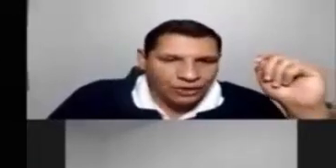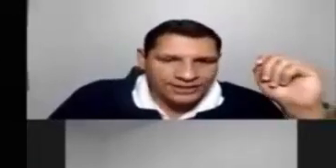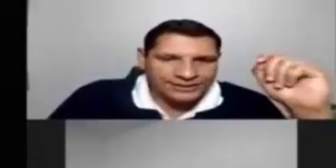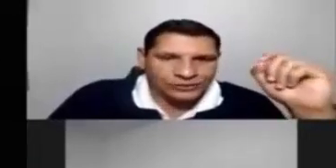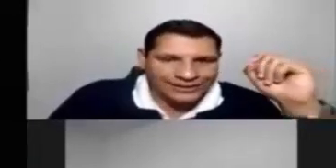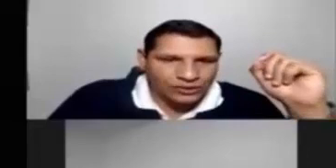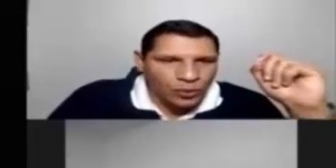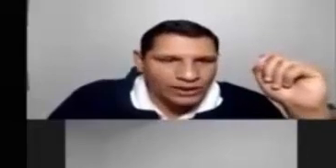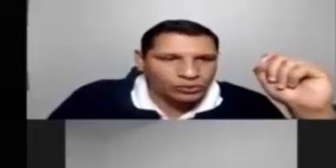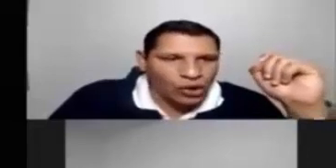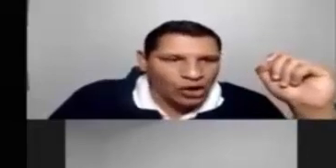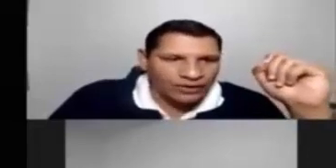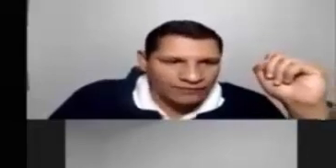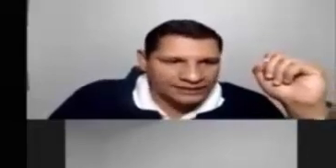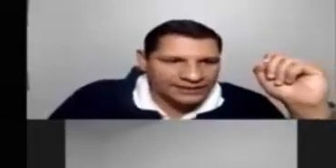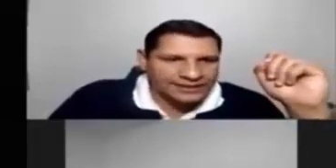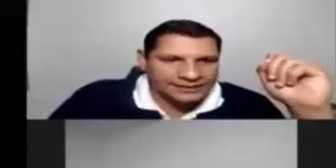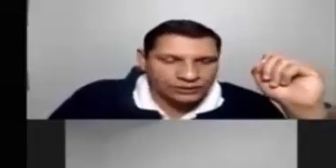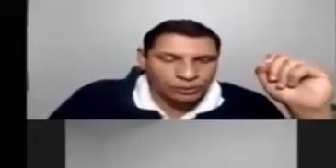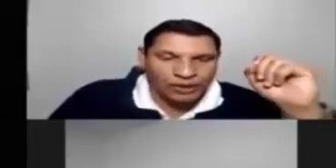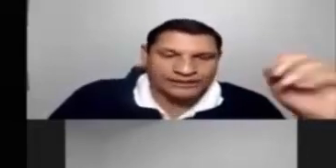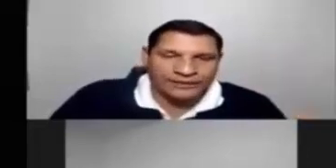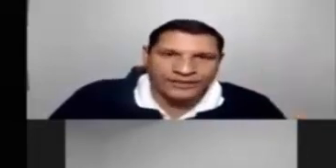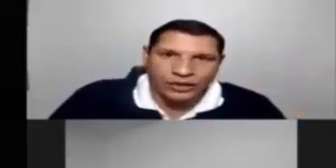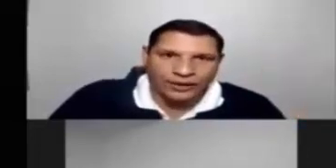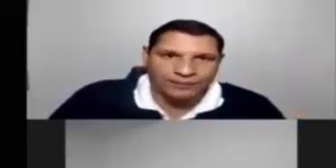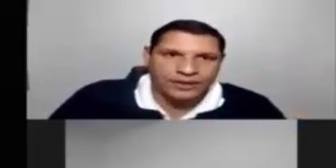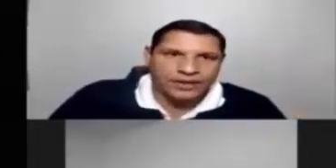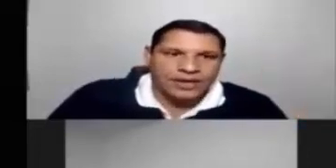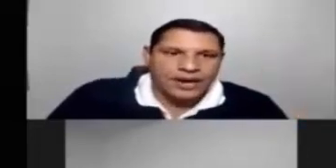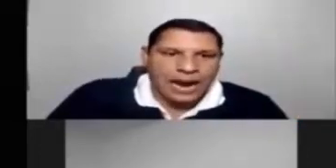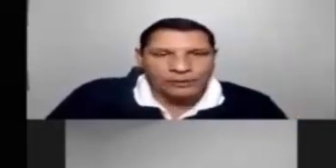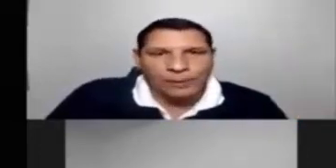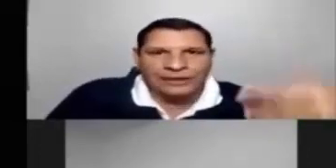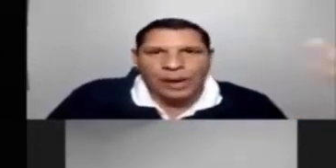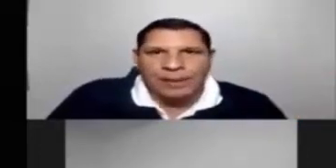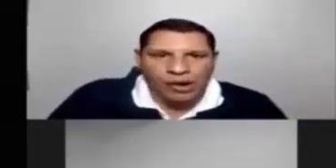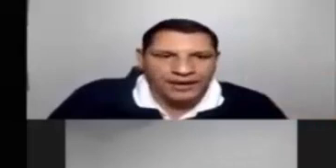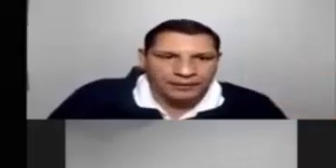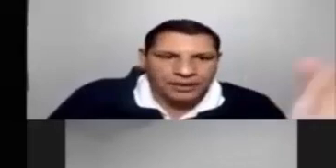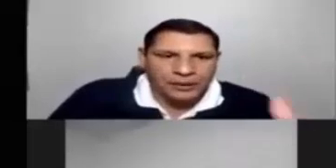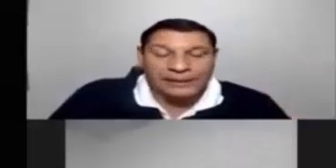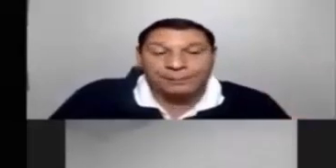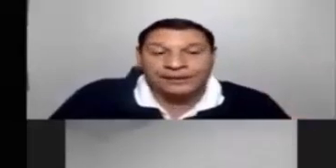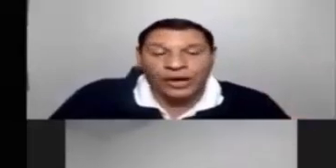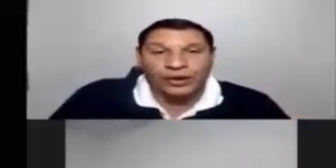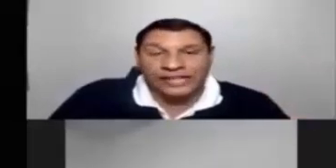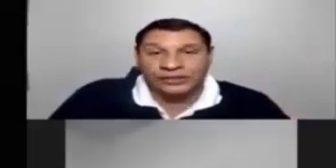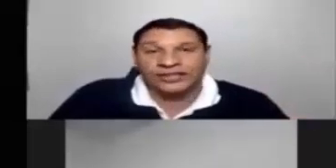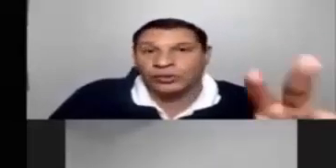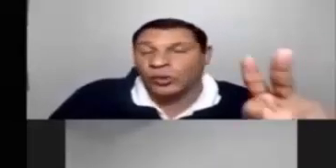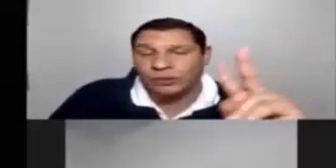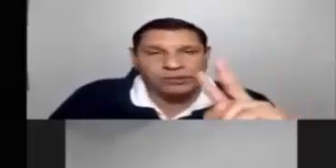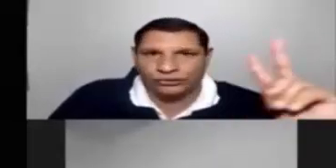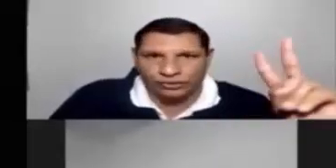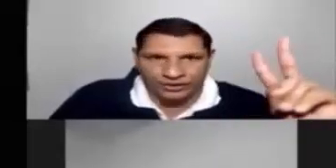grande voz, dizendo, até quando, ó, verdadeiro e santo do... Olha, está vendo aí, ó? Ah, mas não perdeu a memória? Como é que perdeu? Gente,